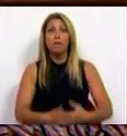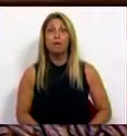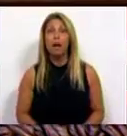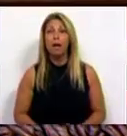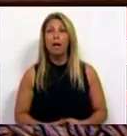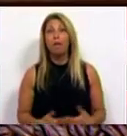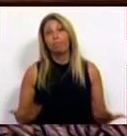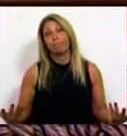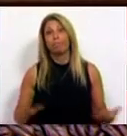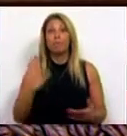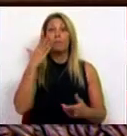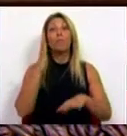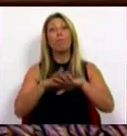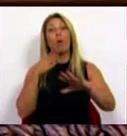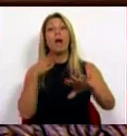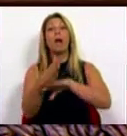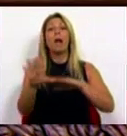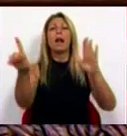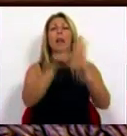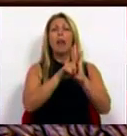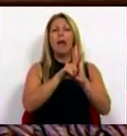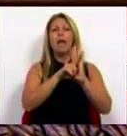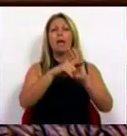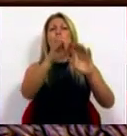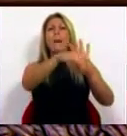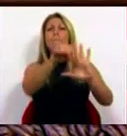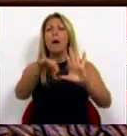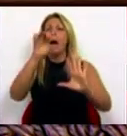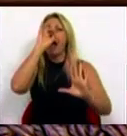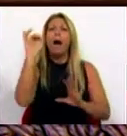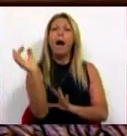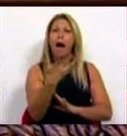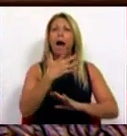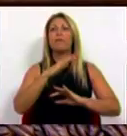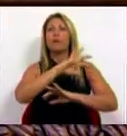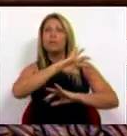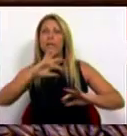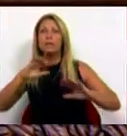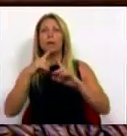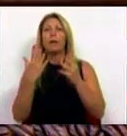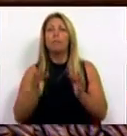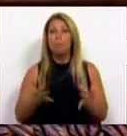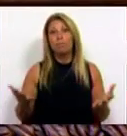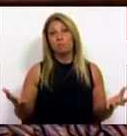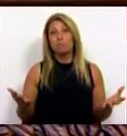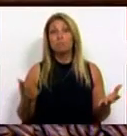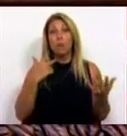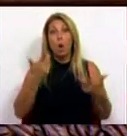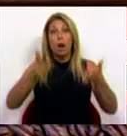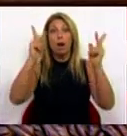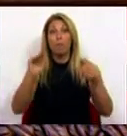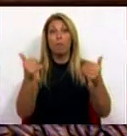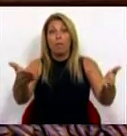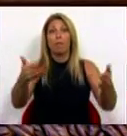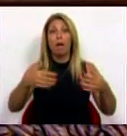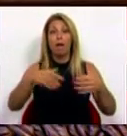daquela lei da arborização e da reflorestação que liberalizou a cultura do eucalipto. Que